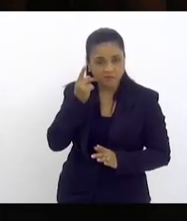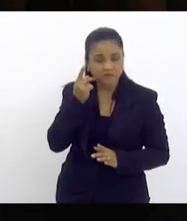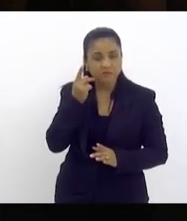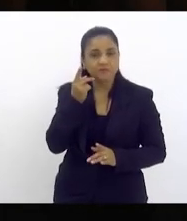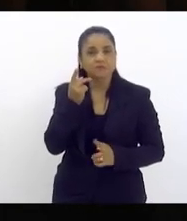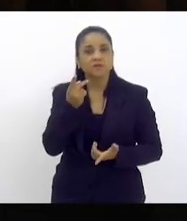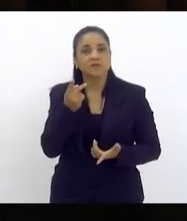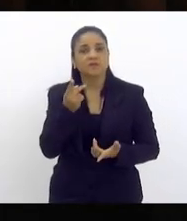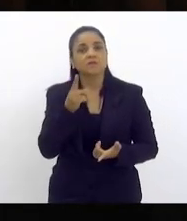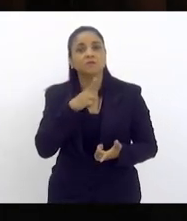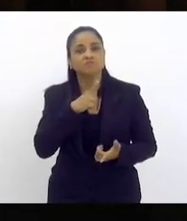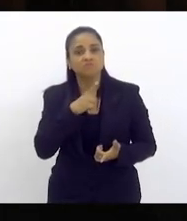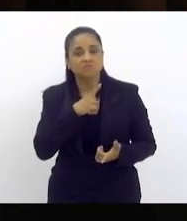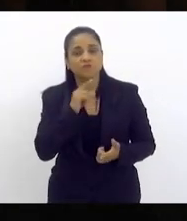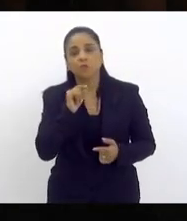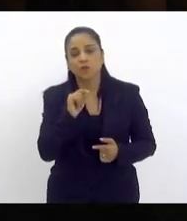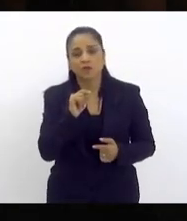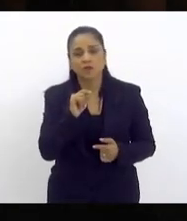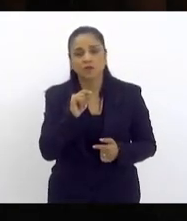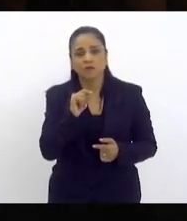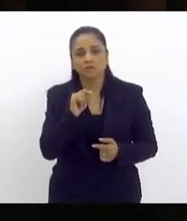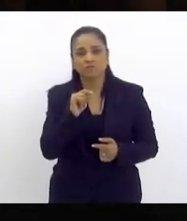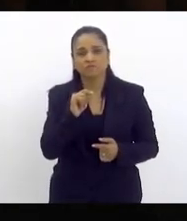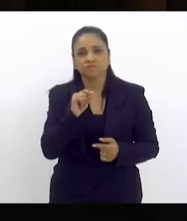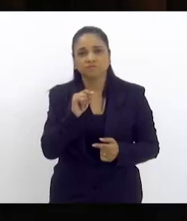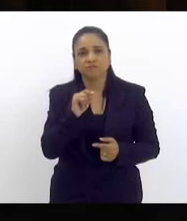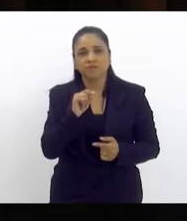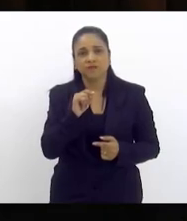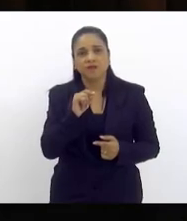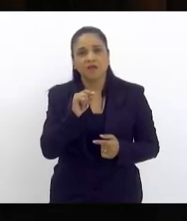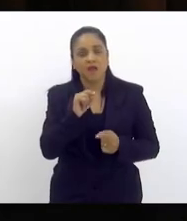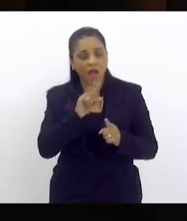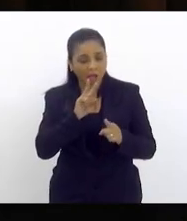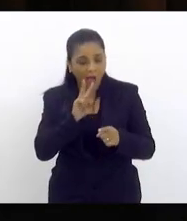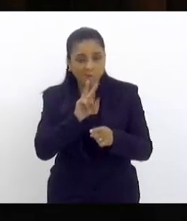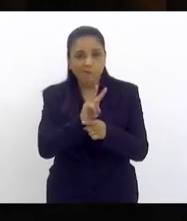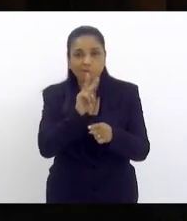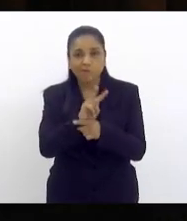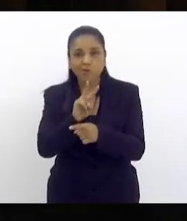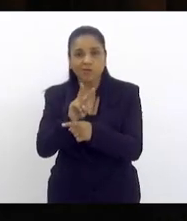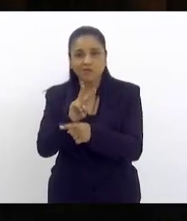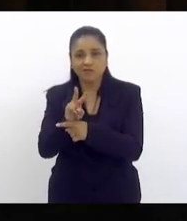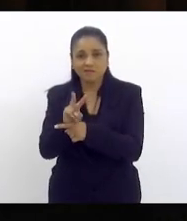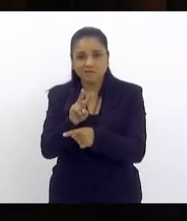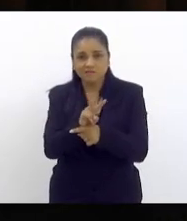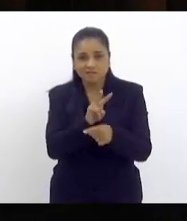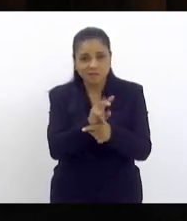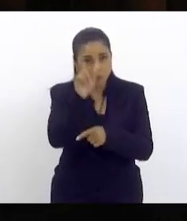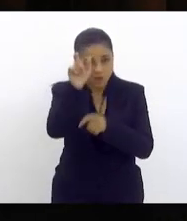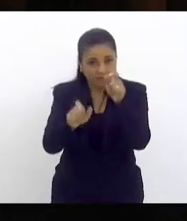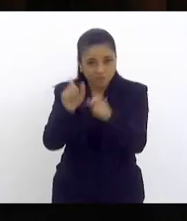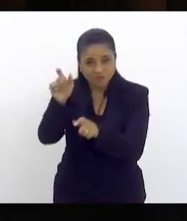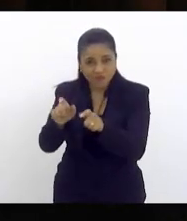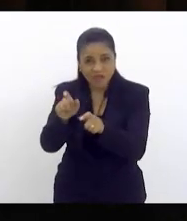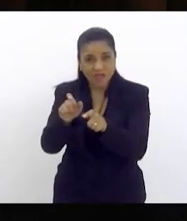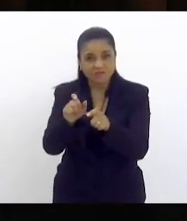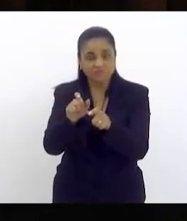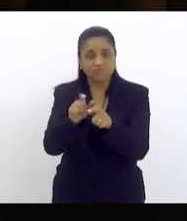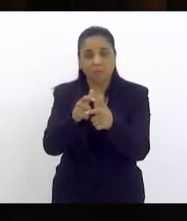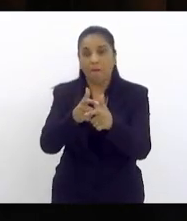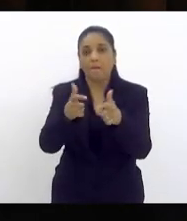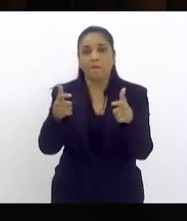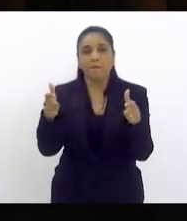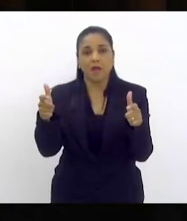a gente teve um esgarçamento da rede de proteção a essas mulheres no estado do Rio de Janeiro, e não à